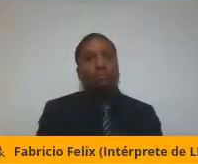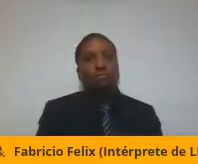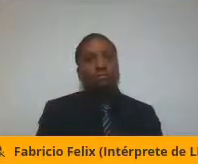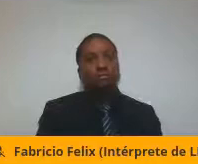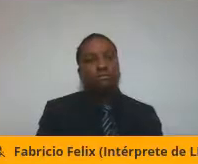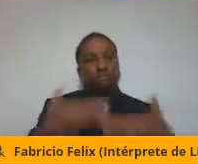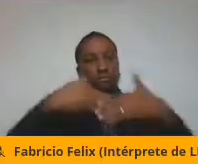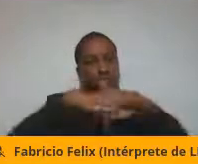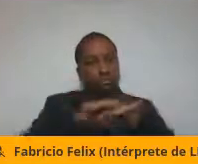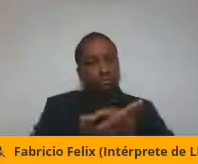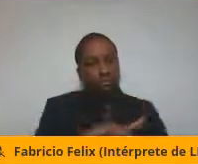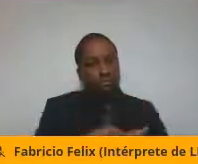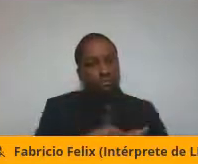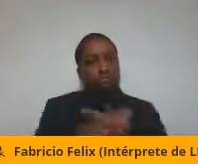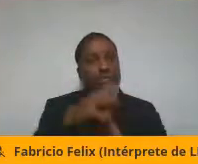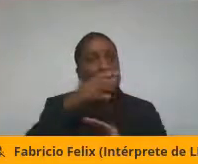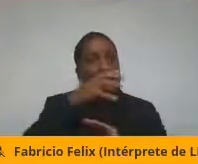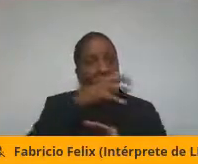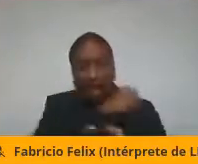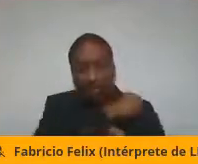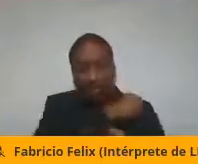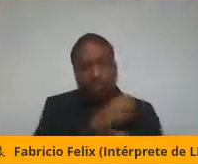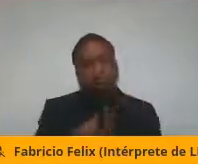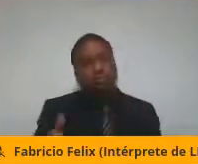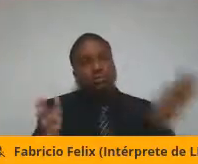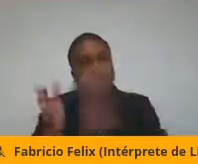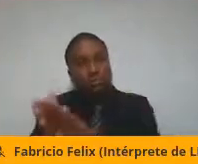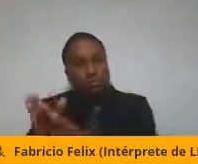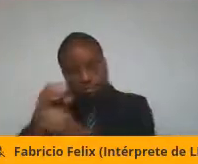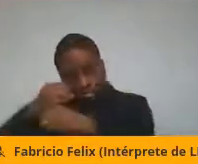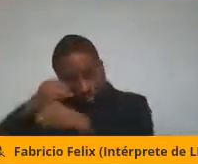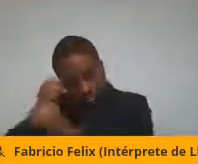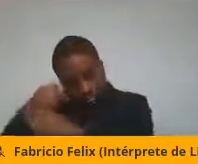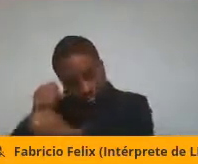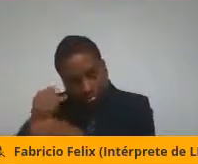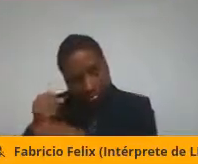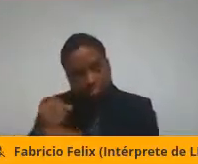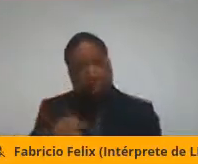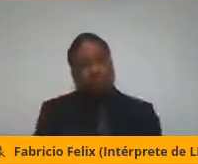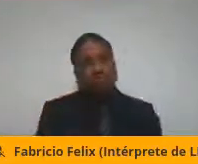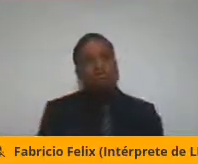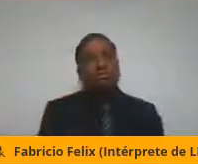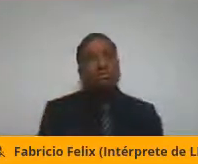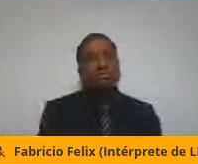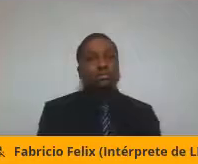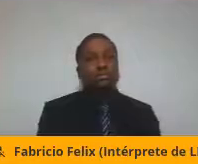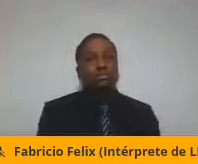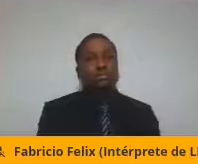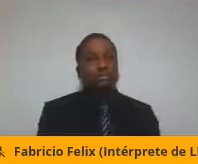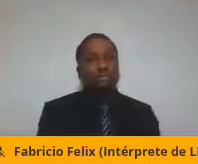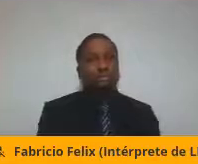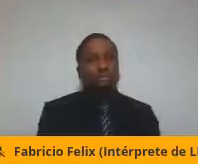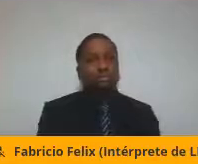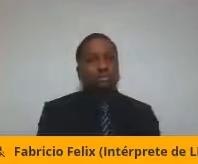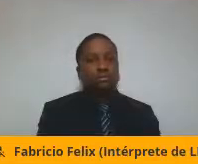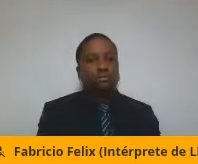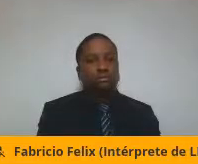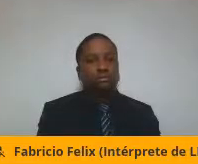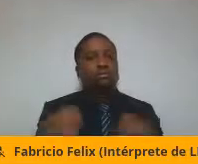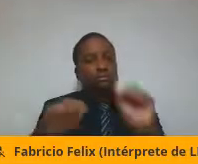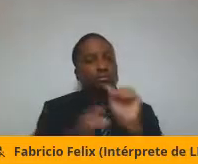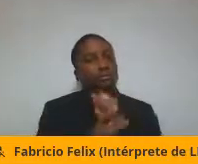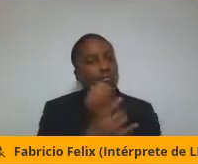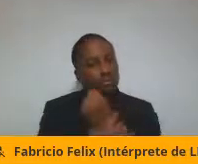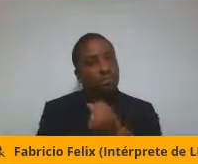em tempo hábil. Então, esse meio ele deve proteger de uma forma e você deve garantir que esse tempo é o